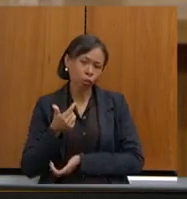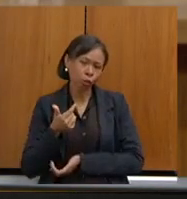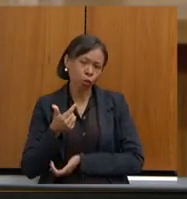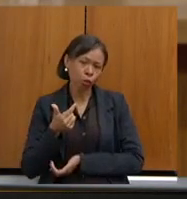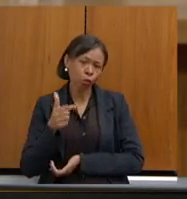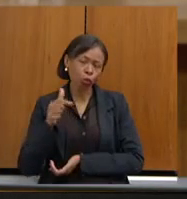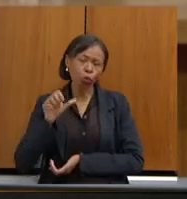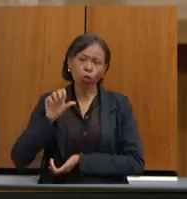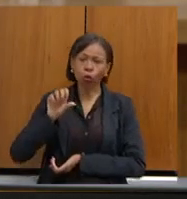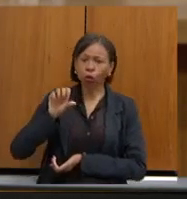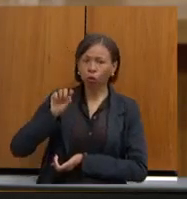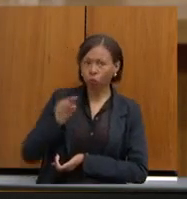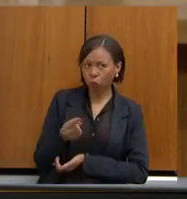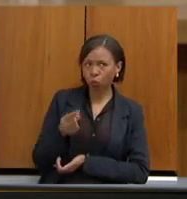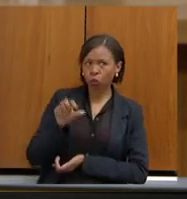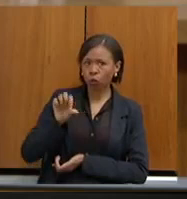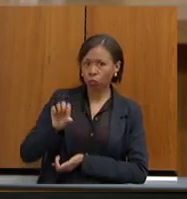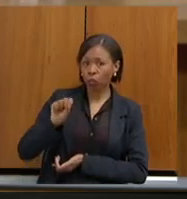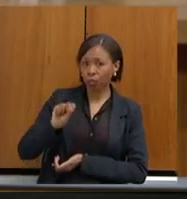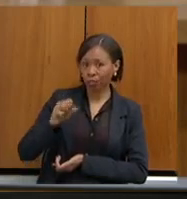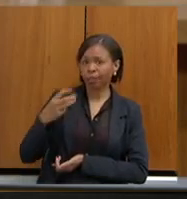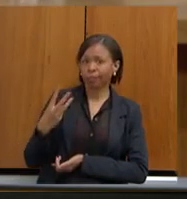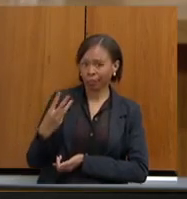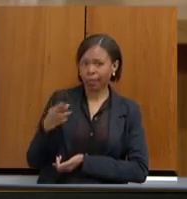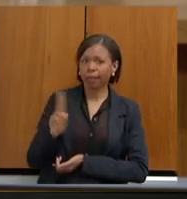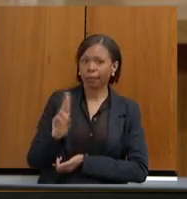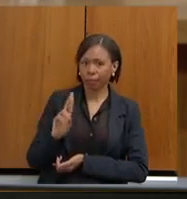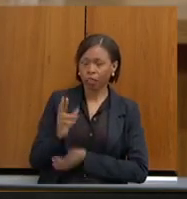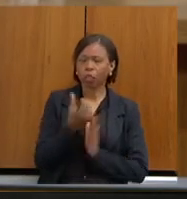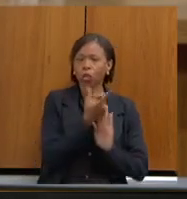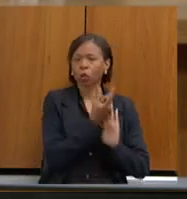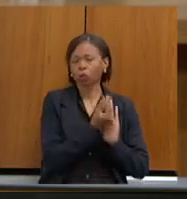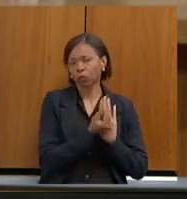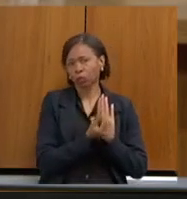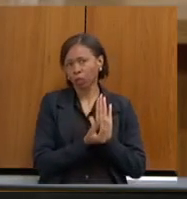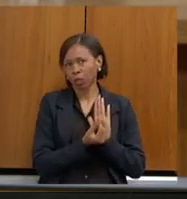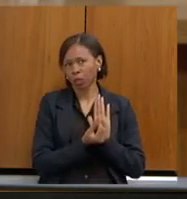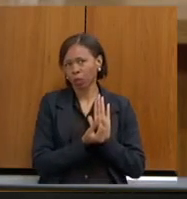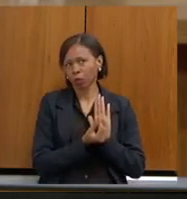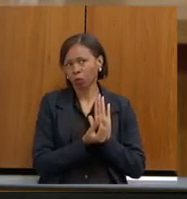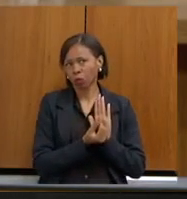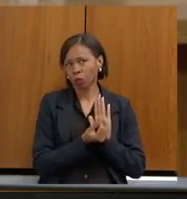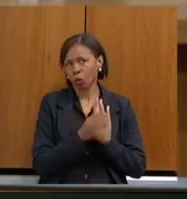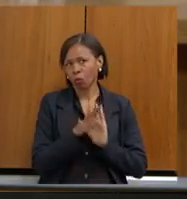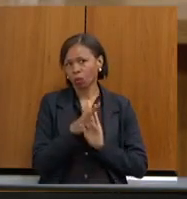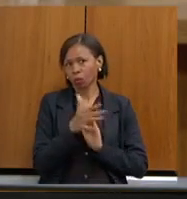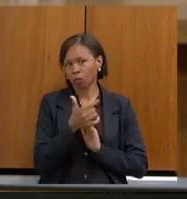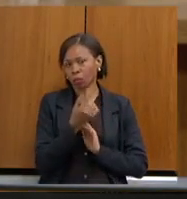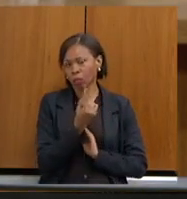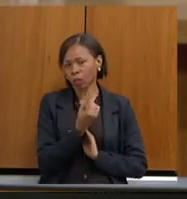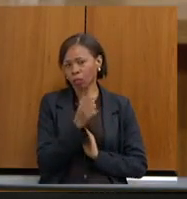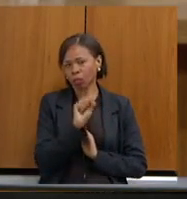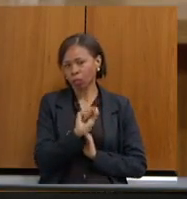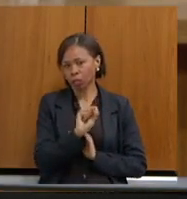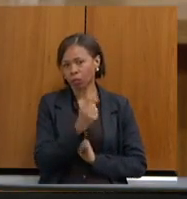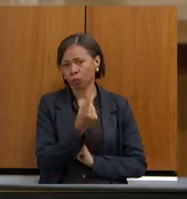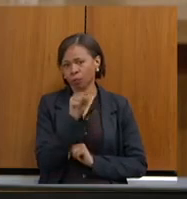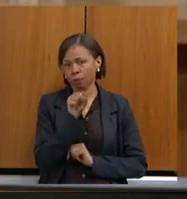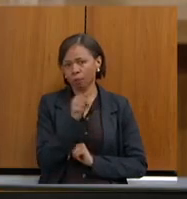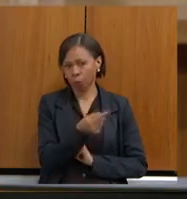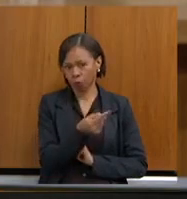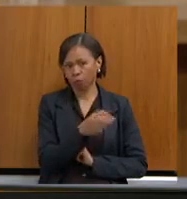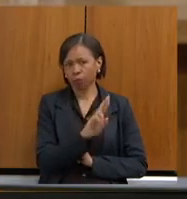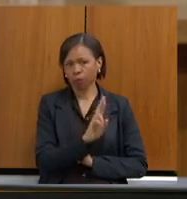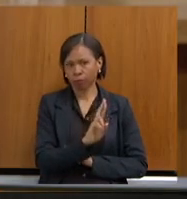12983 reais e no que se refere aí orçamentário aproximadamente cento de 81 mil reaes